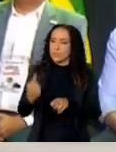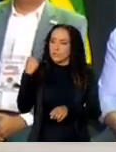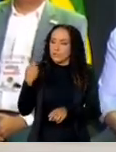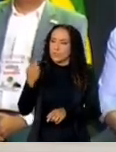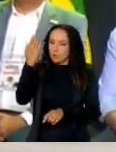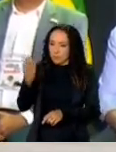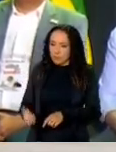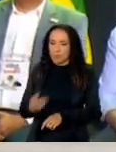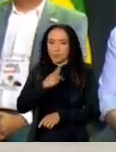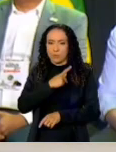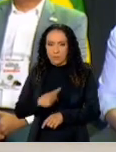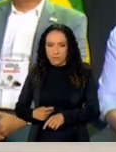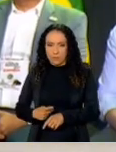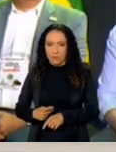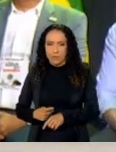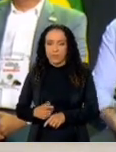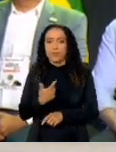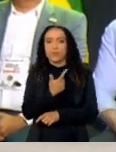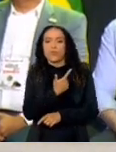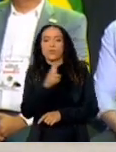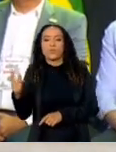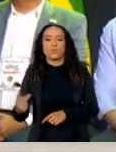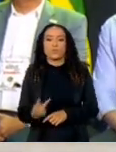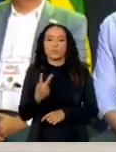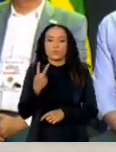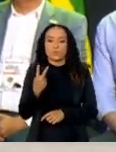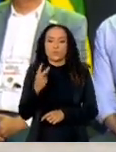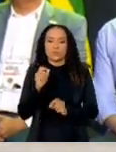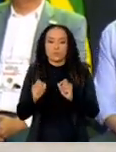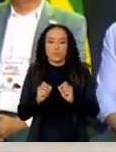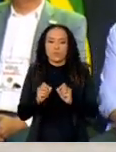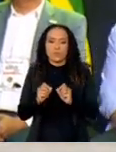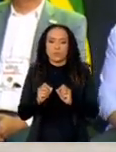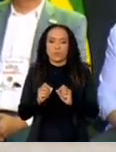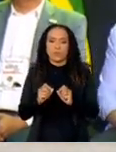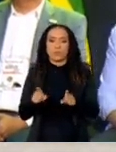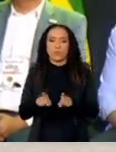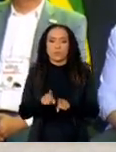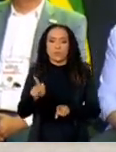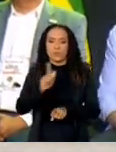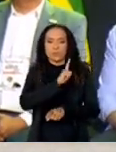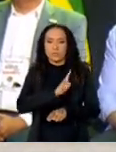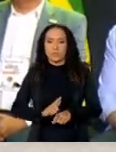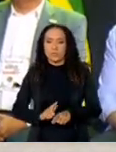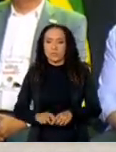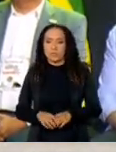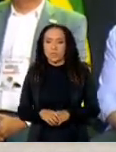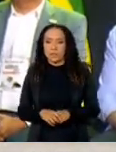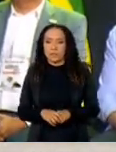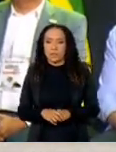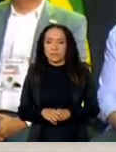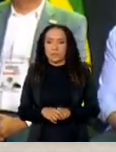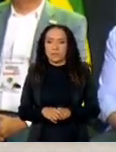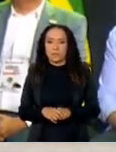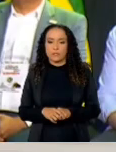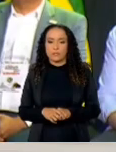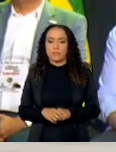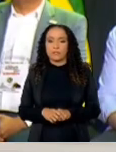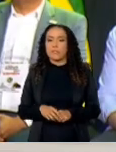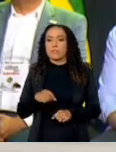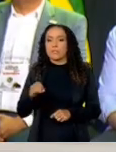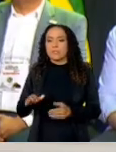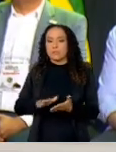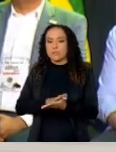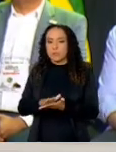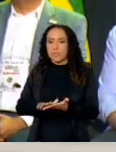na presidência, e os outros dois mandatos que ele governou sem o senhor na